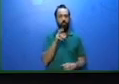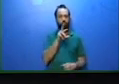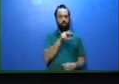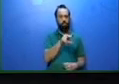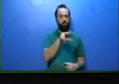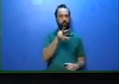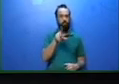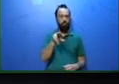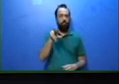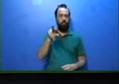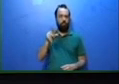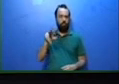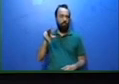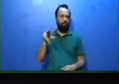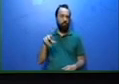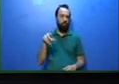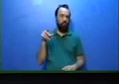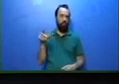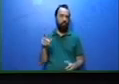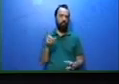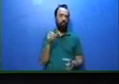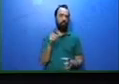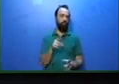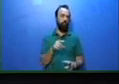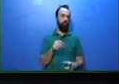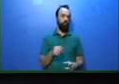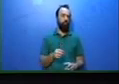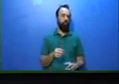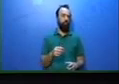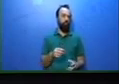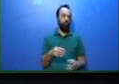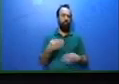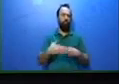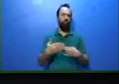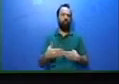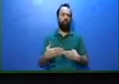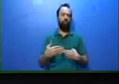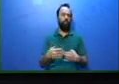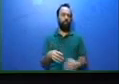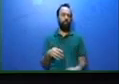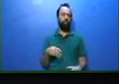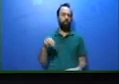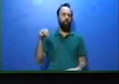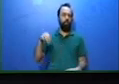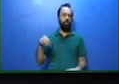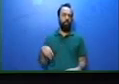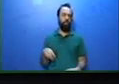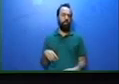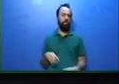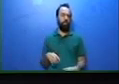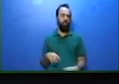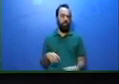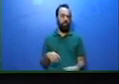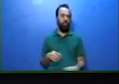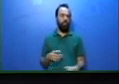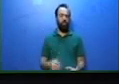Ó, ao descobrir que finalmente foi bem na prova de matemática. Olha aqui a expressão do rosto